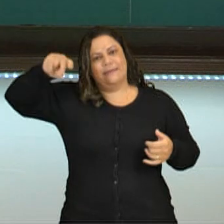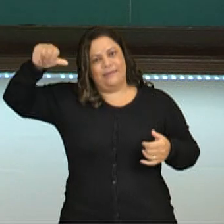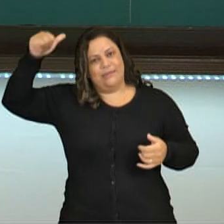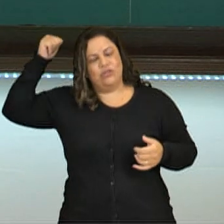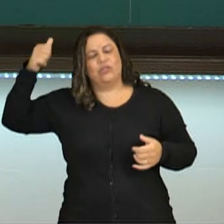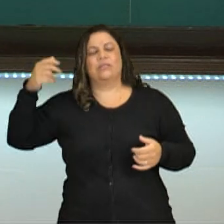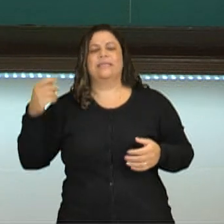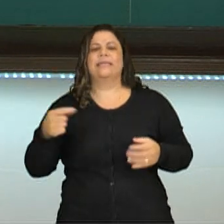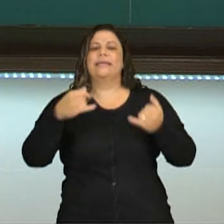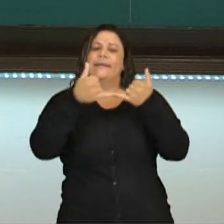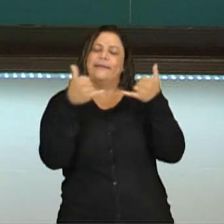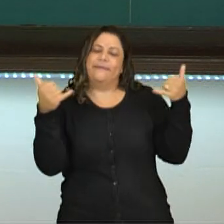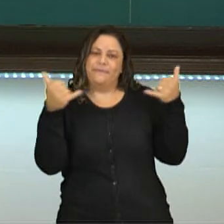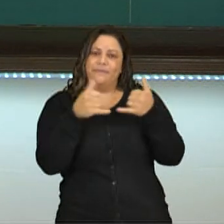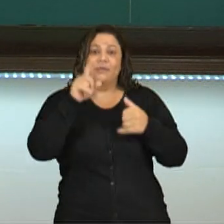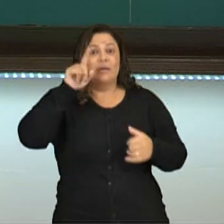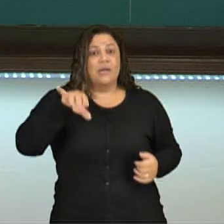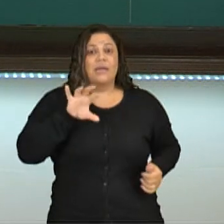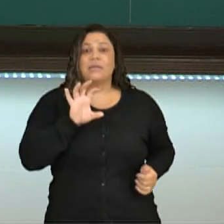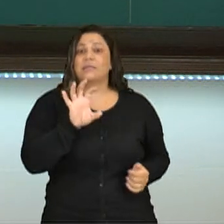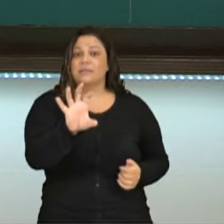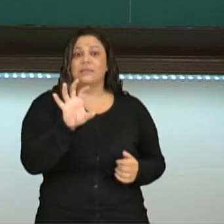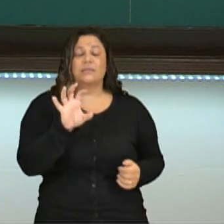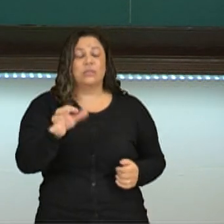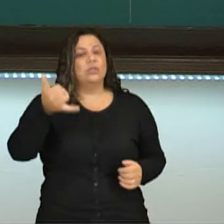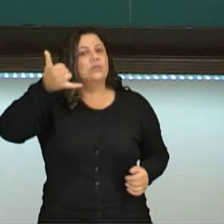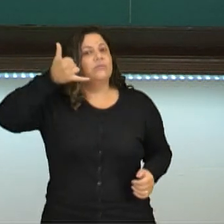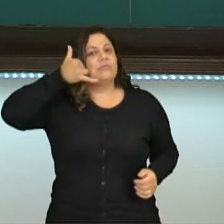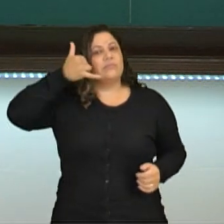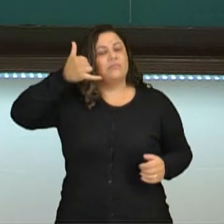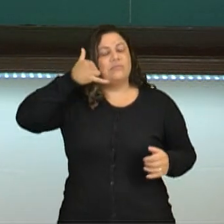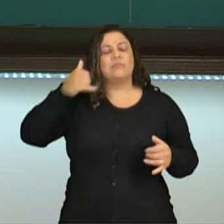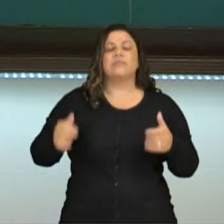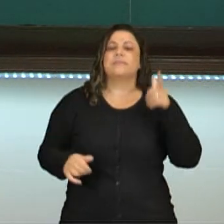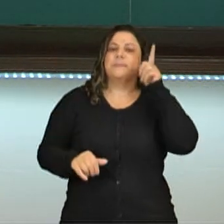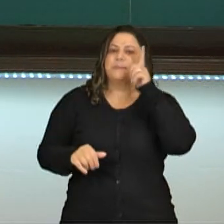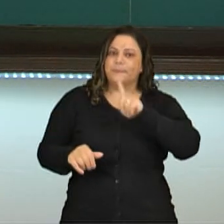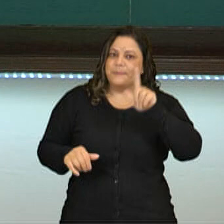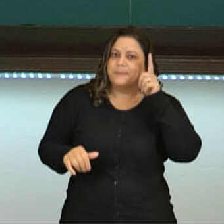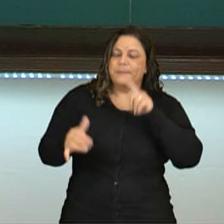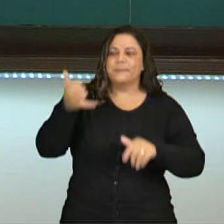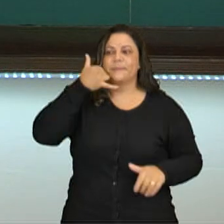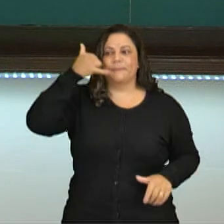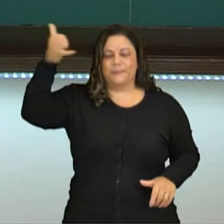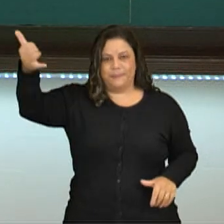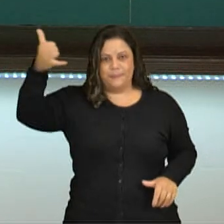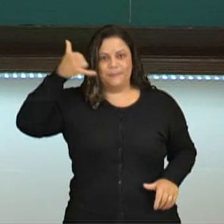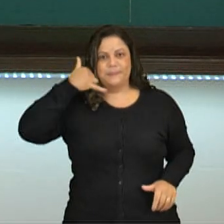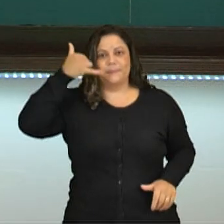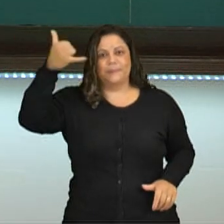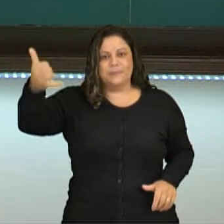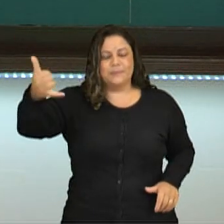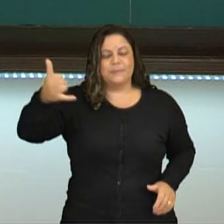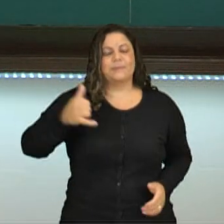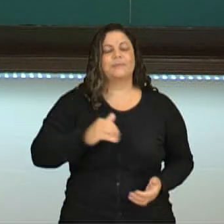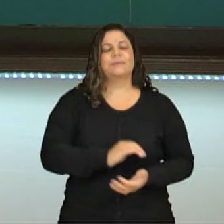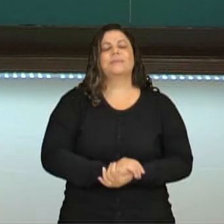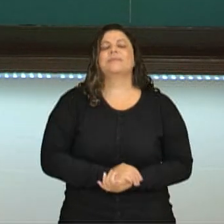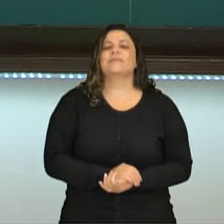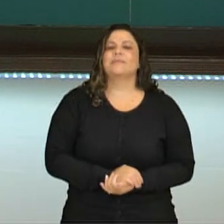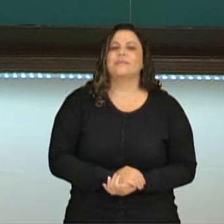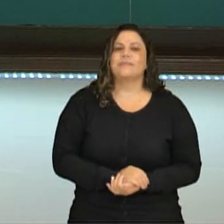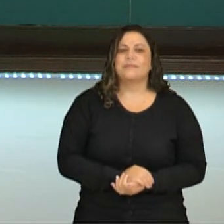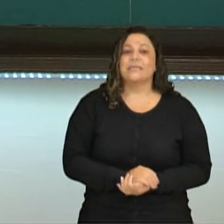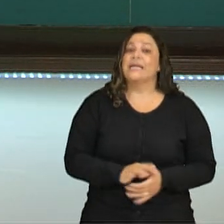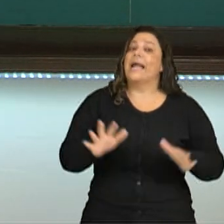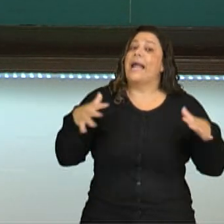dessa forma, era que o telefone celular conseguia fazer as ligações, tá? Conseguiam fazer as ligações.